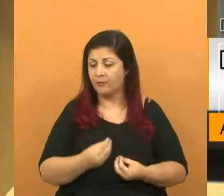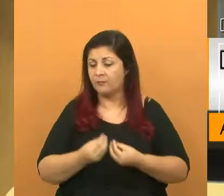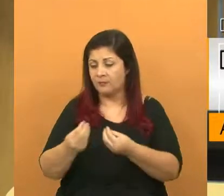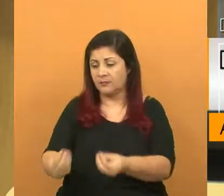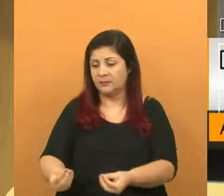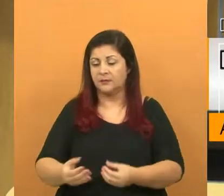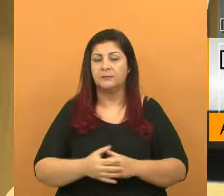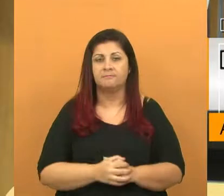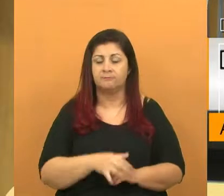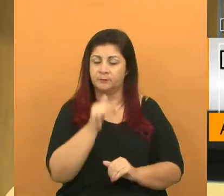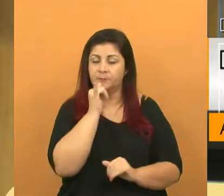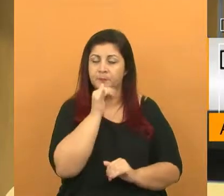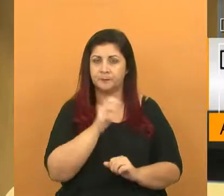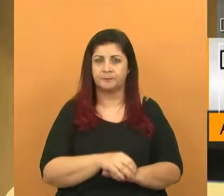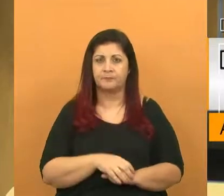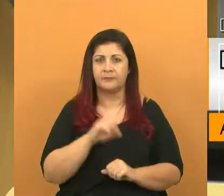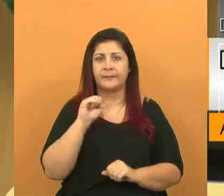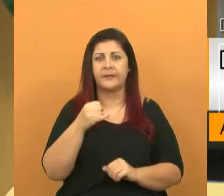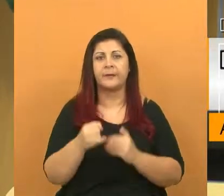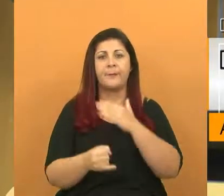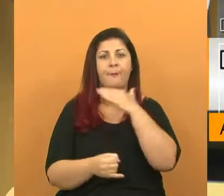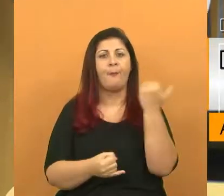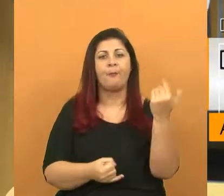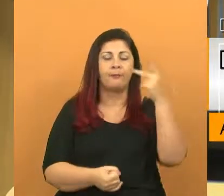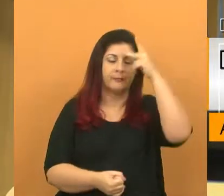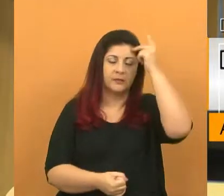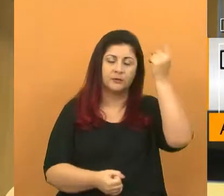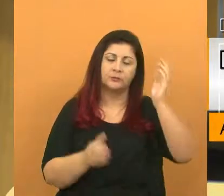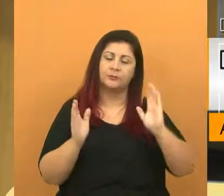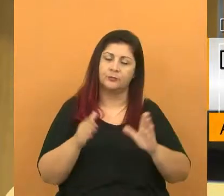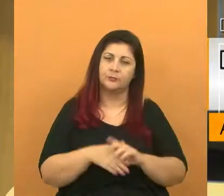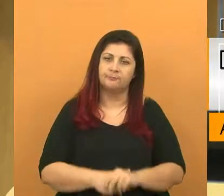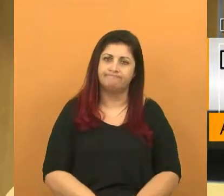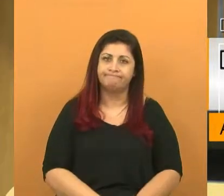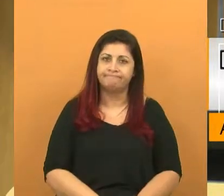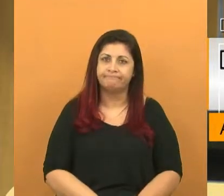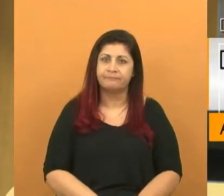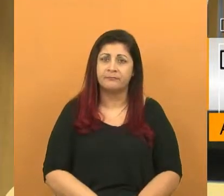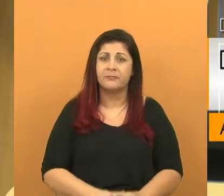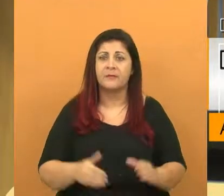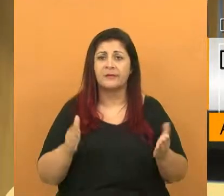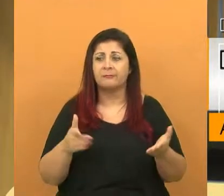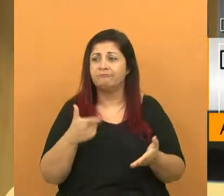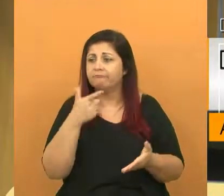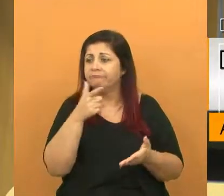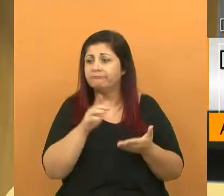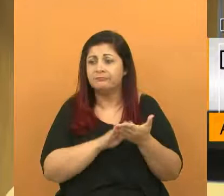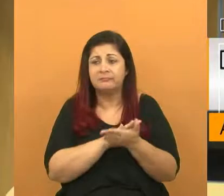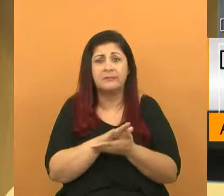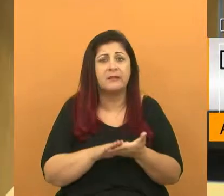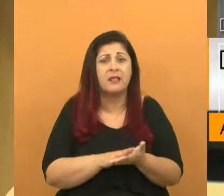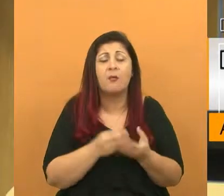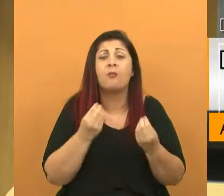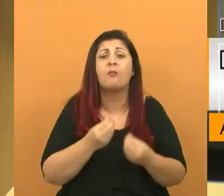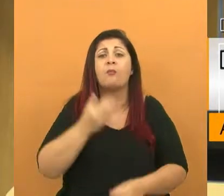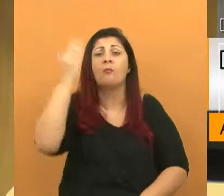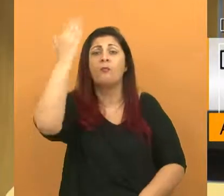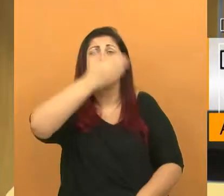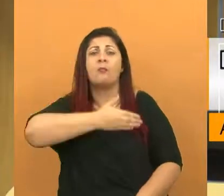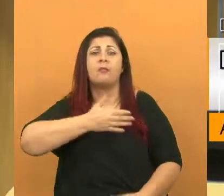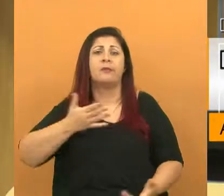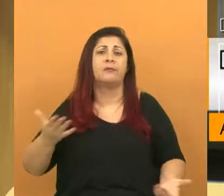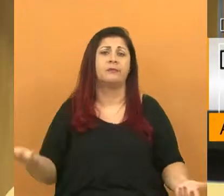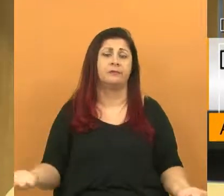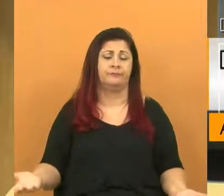por exemplo já morreu gente na lagoa azul que hoje não tem nada o filho tá no nome do pai a mãe